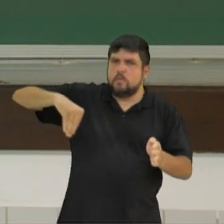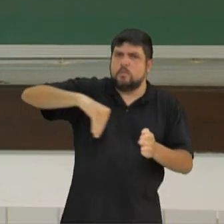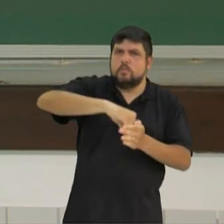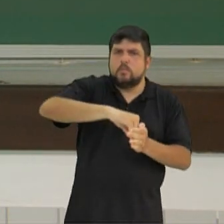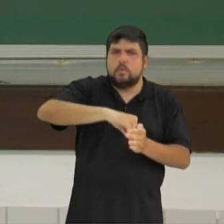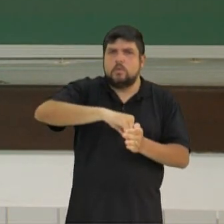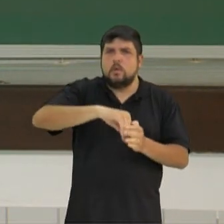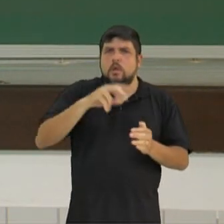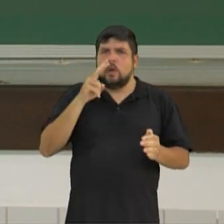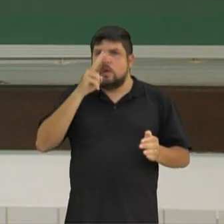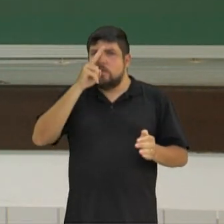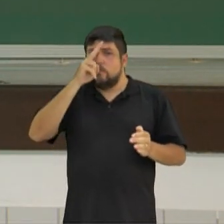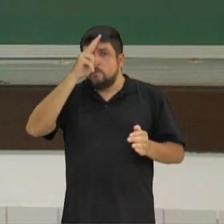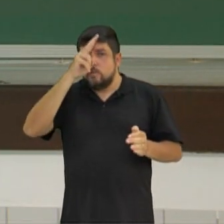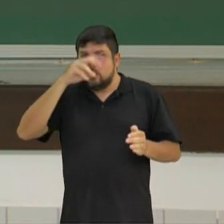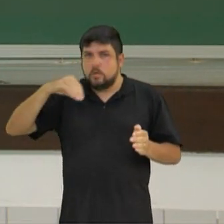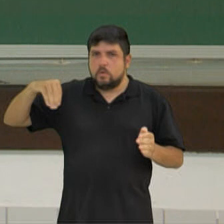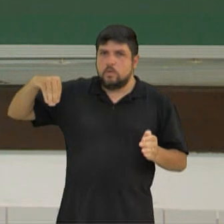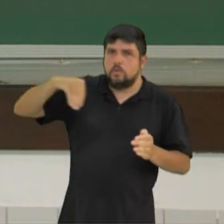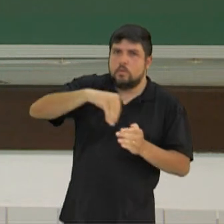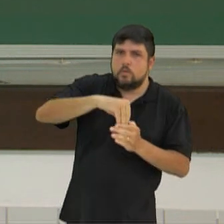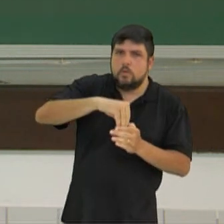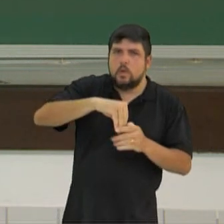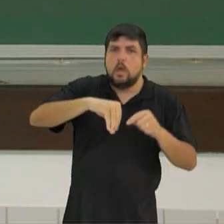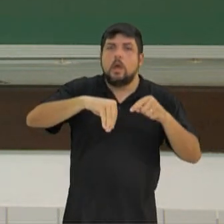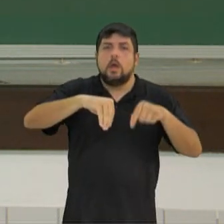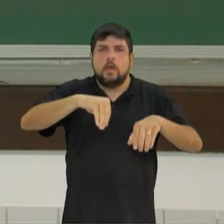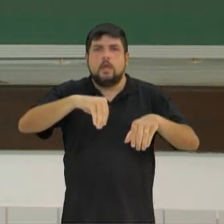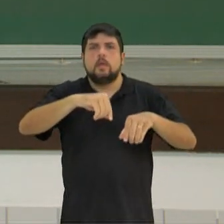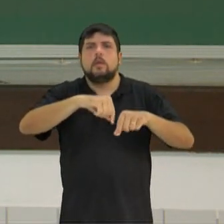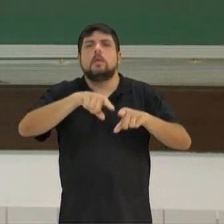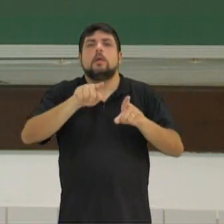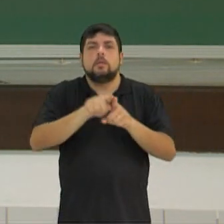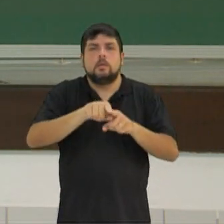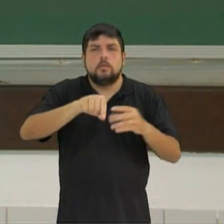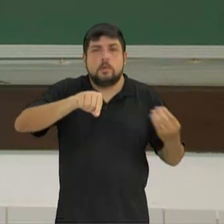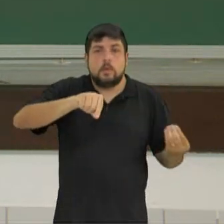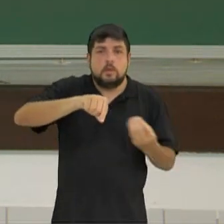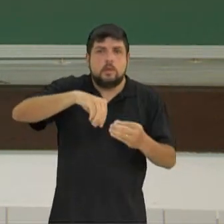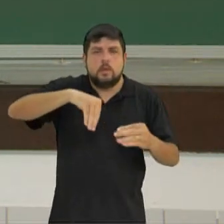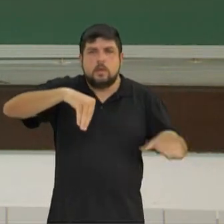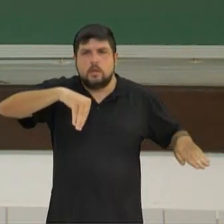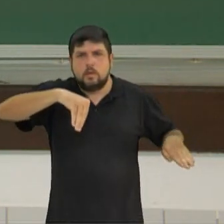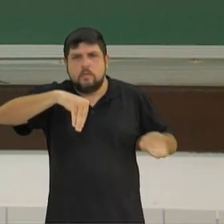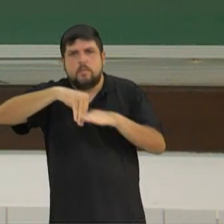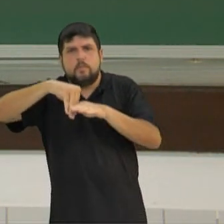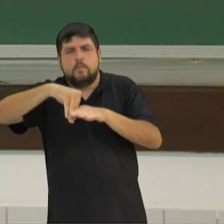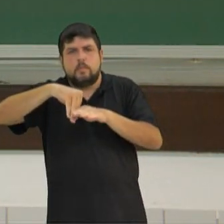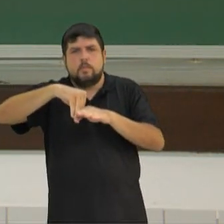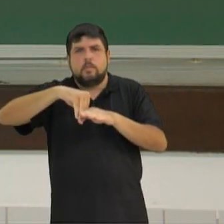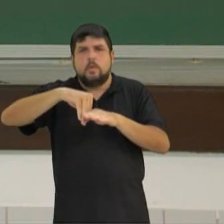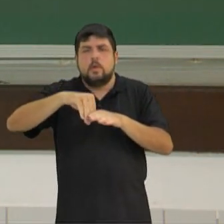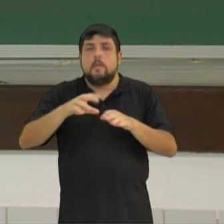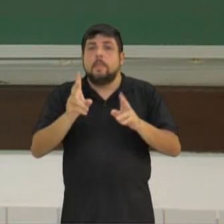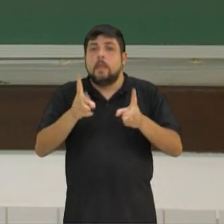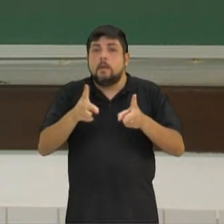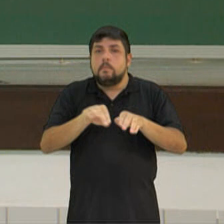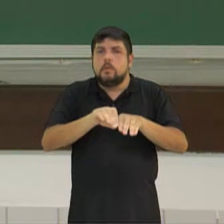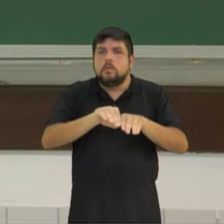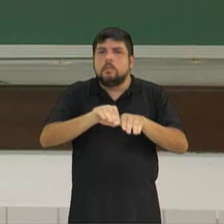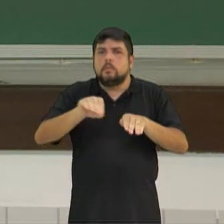você chutou sem querer, a pedra te chuta também. Ela devolve a mesma força, na mesma direção, né? Na